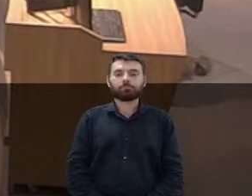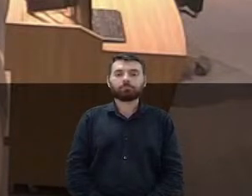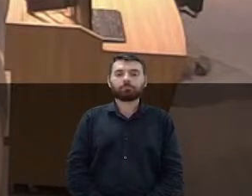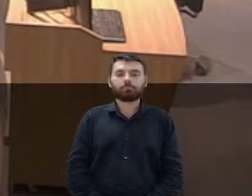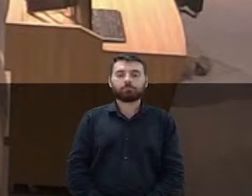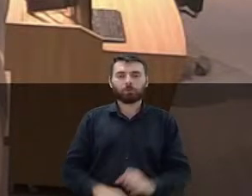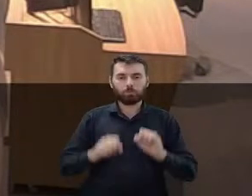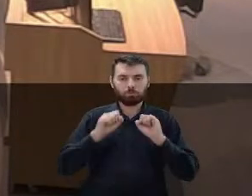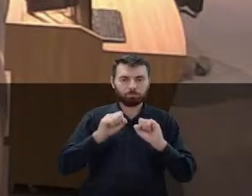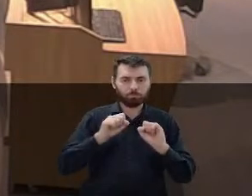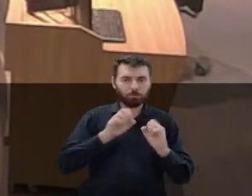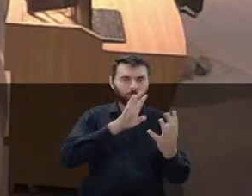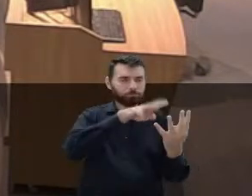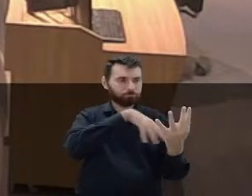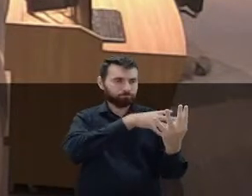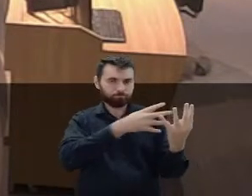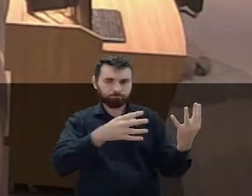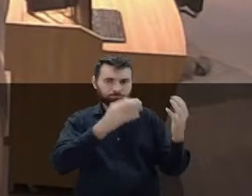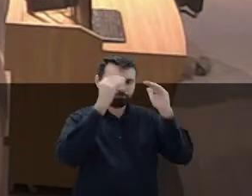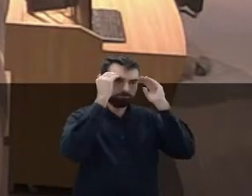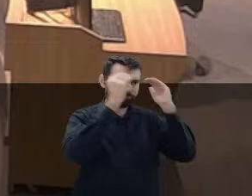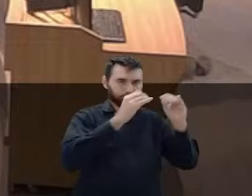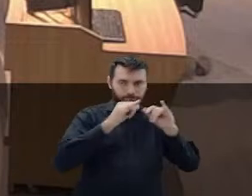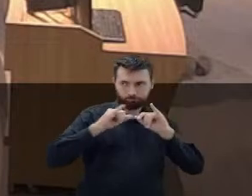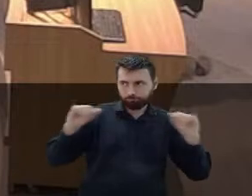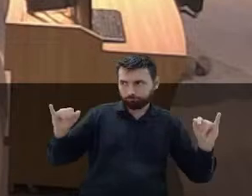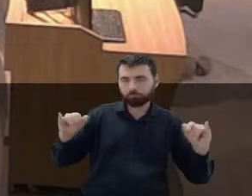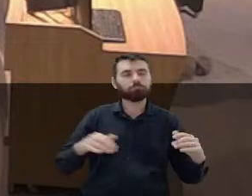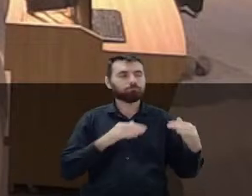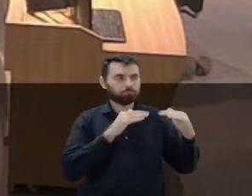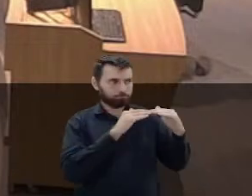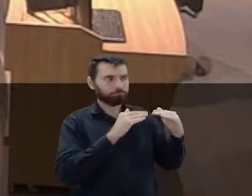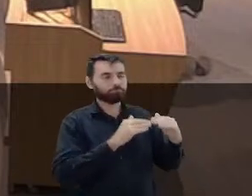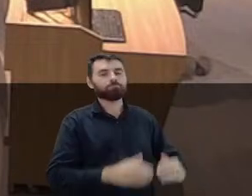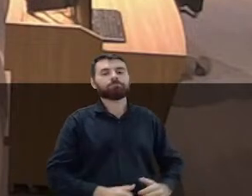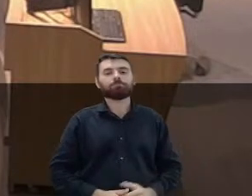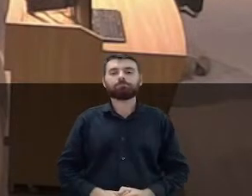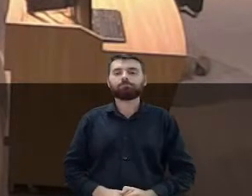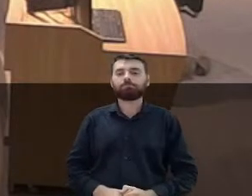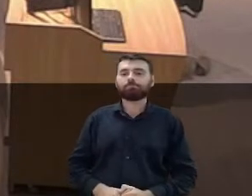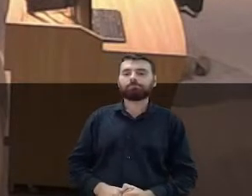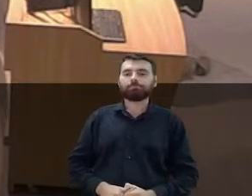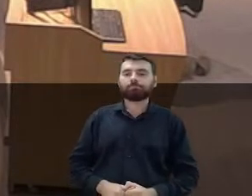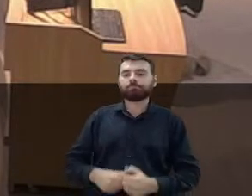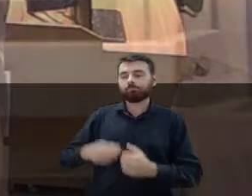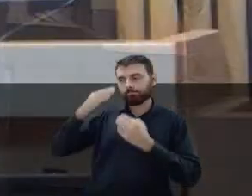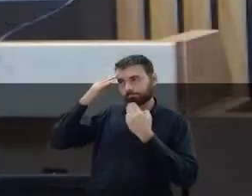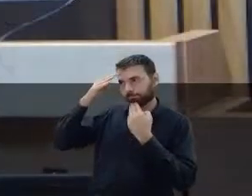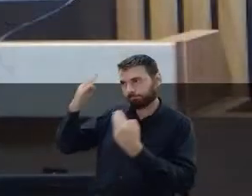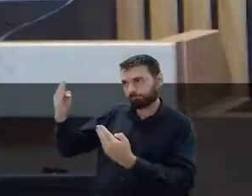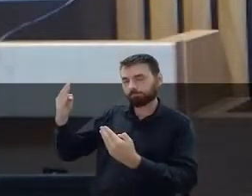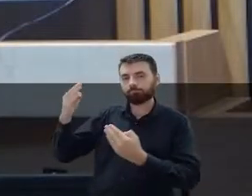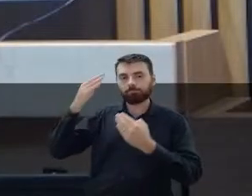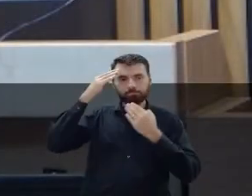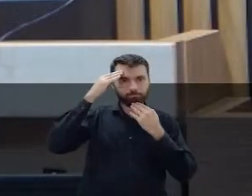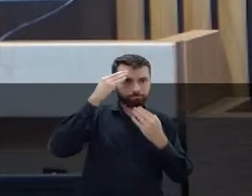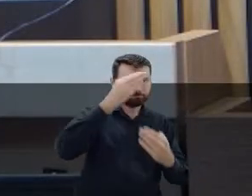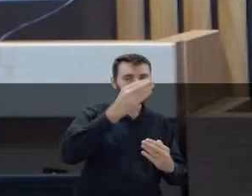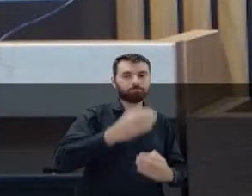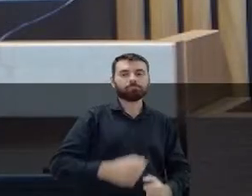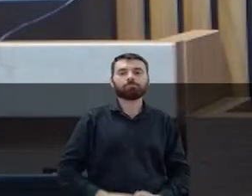Podemos proclamar conforme a planilha? De acordo. De acordo. Obrigado, desembargador André, desembargador